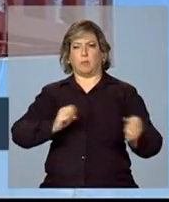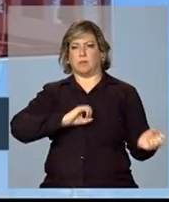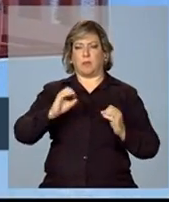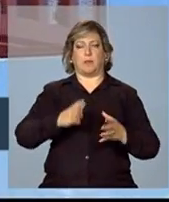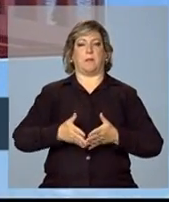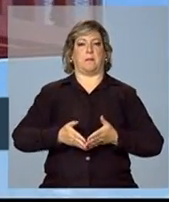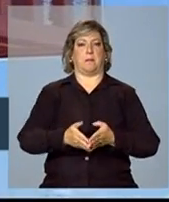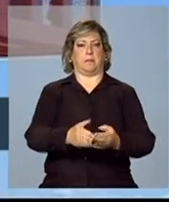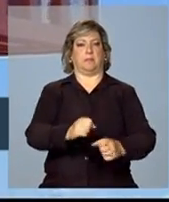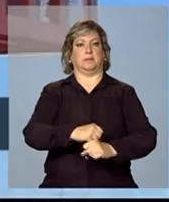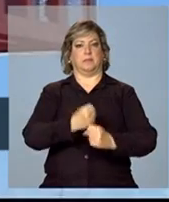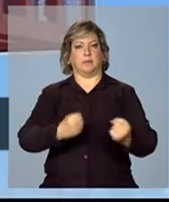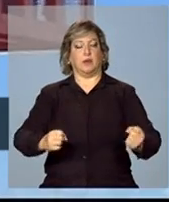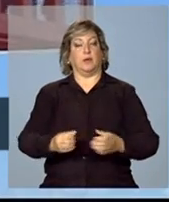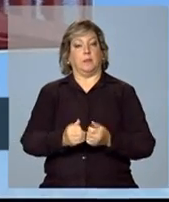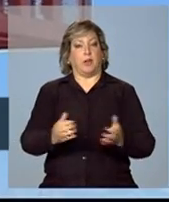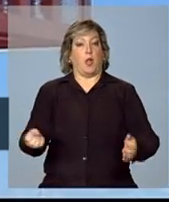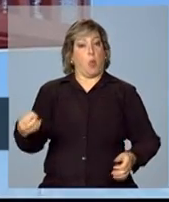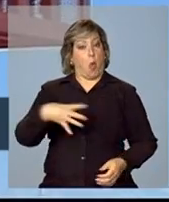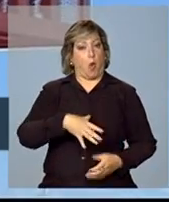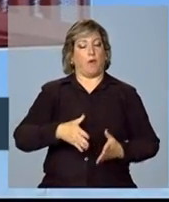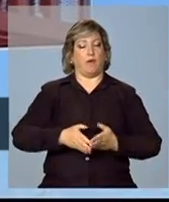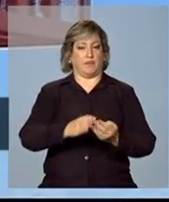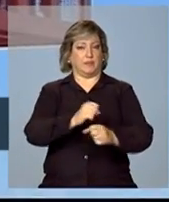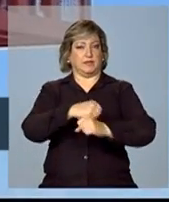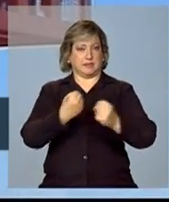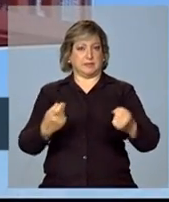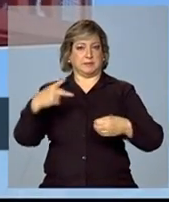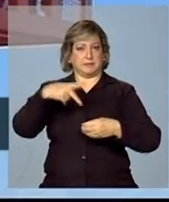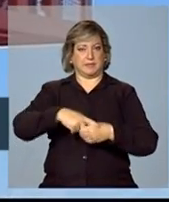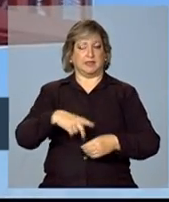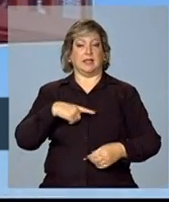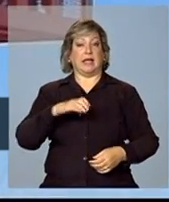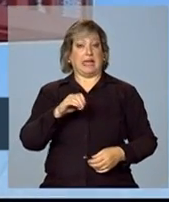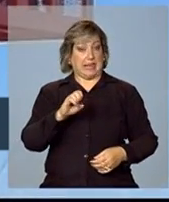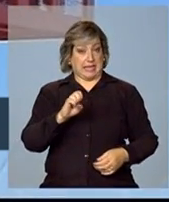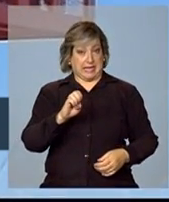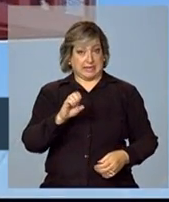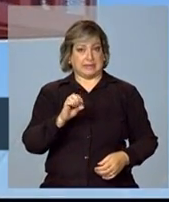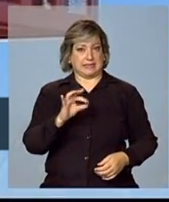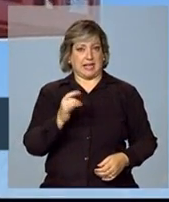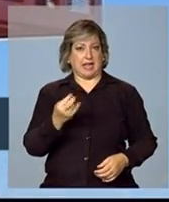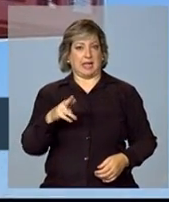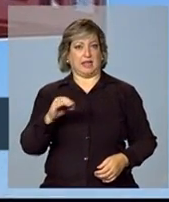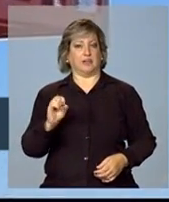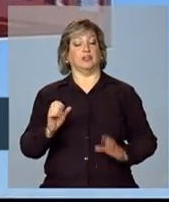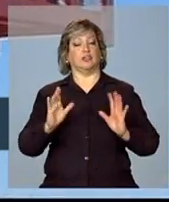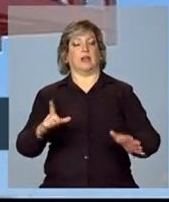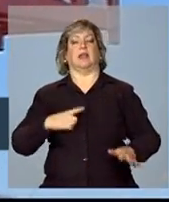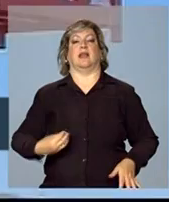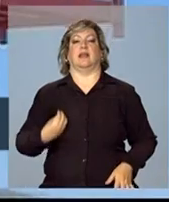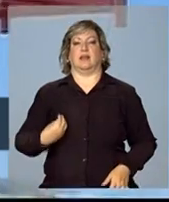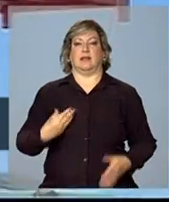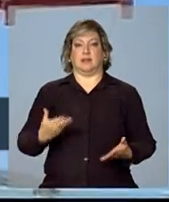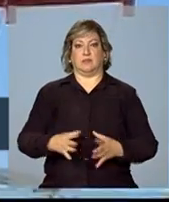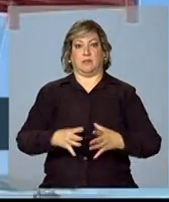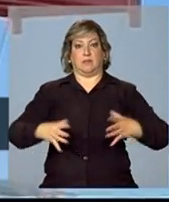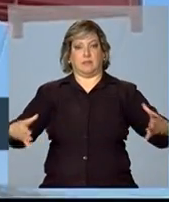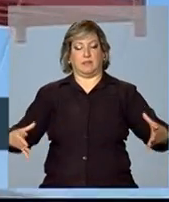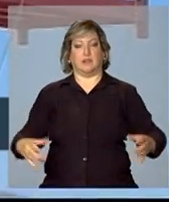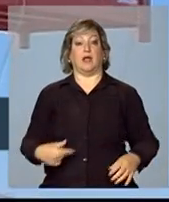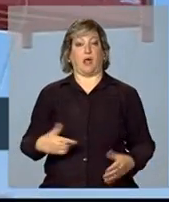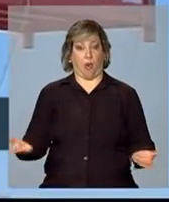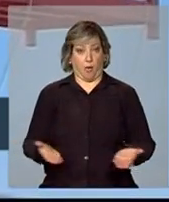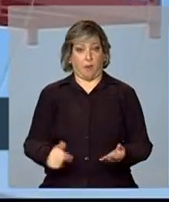de novos estaleiros e a modernização dos estaleiros já existentes o Brasil tem hoje a terceira